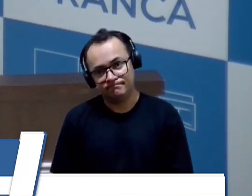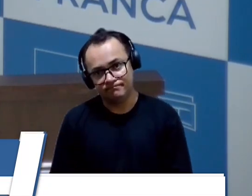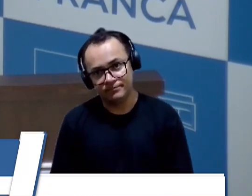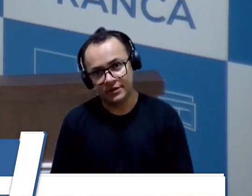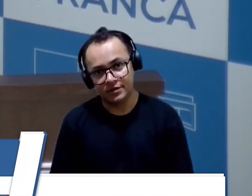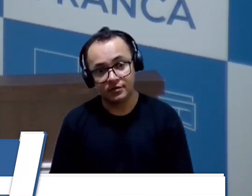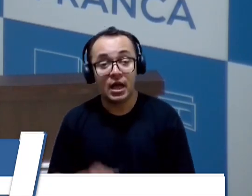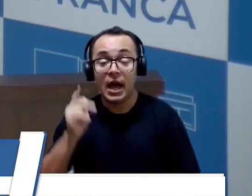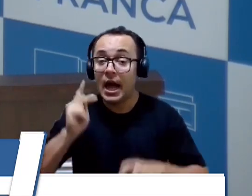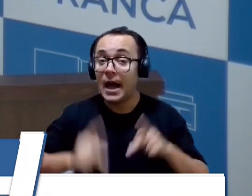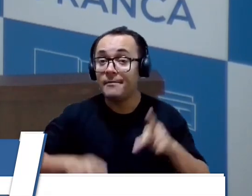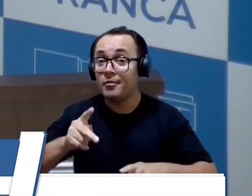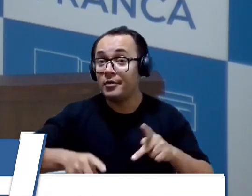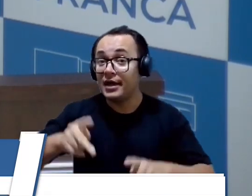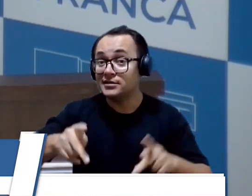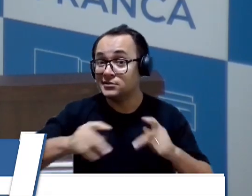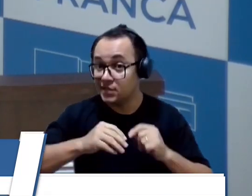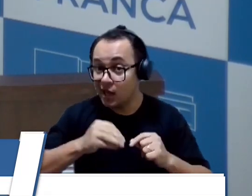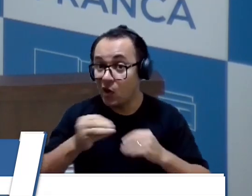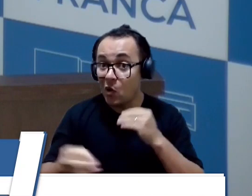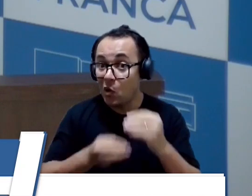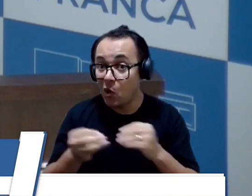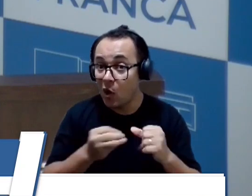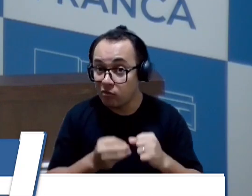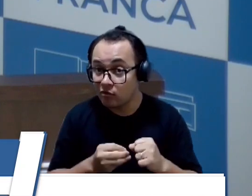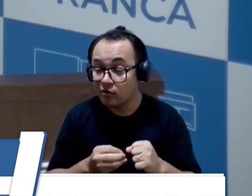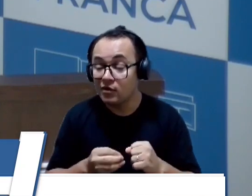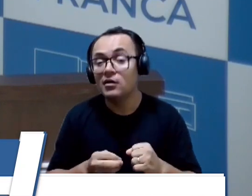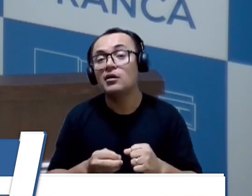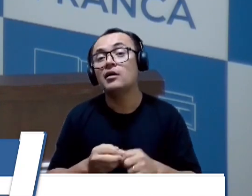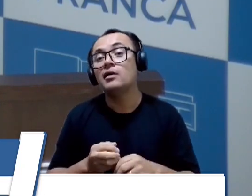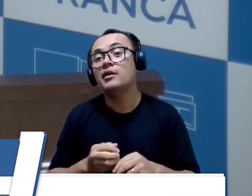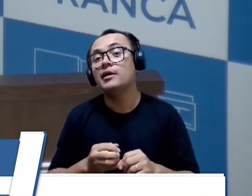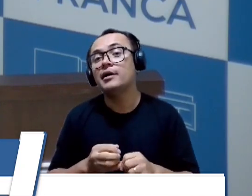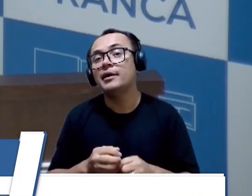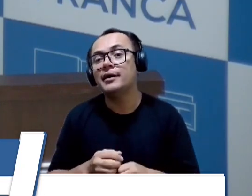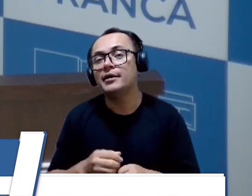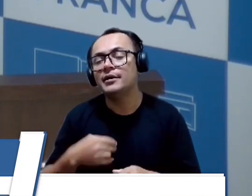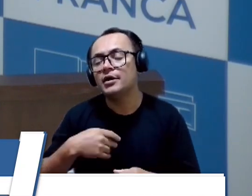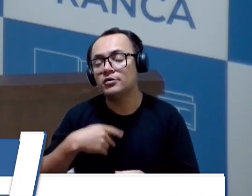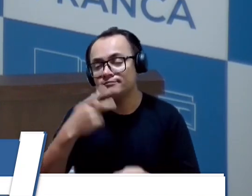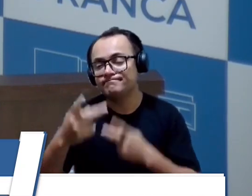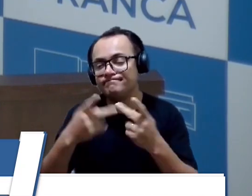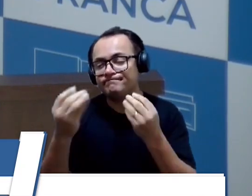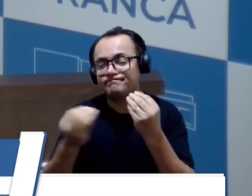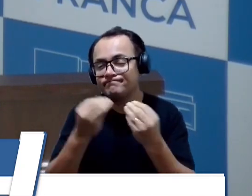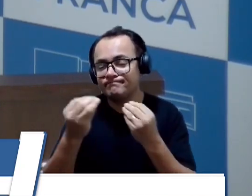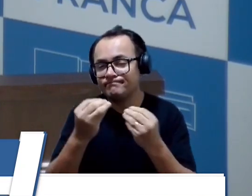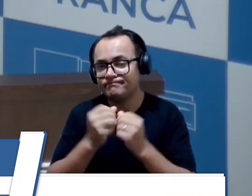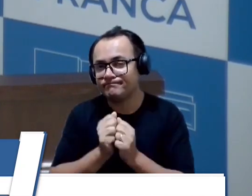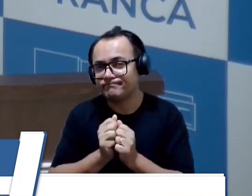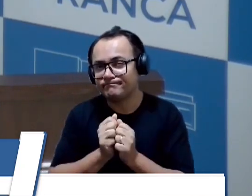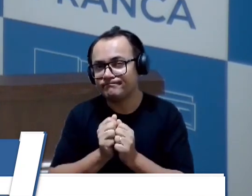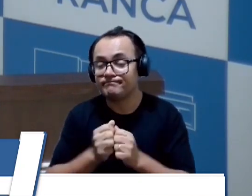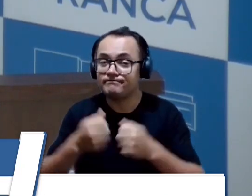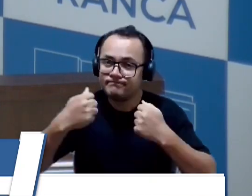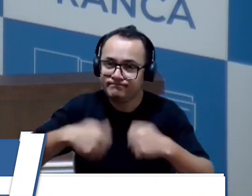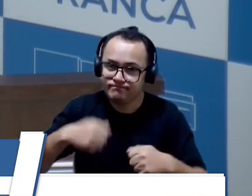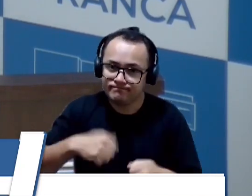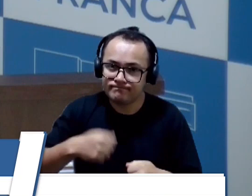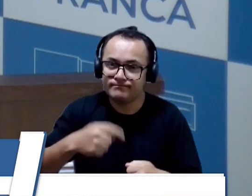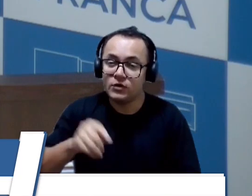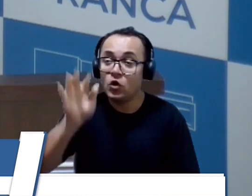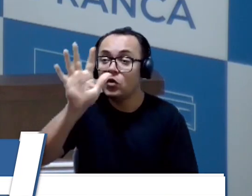povo tem que haver essa, como eu posso dizer, tem que ver mais o cenário